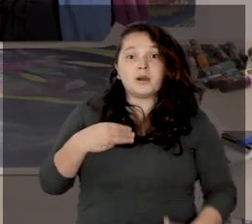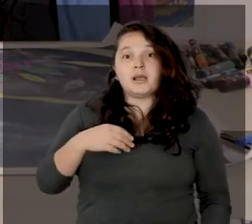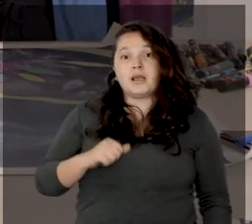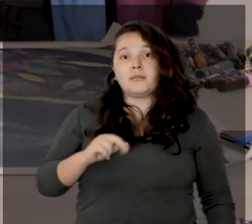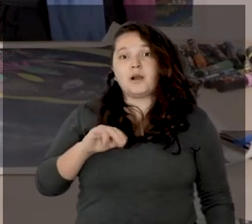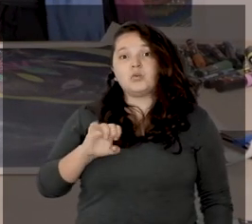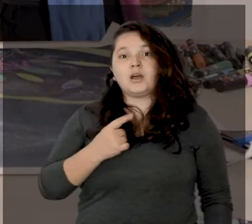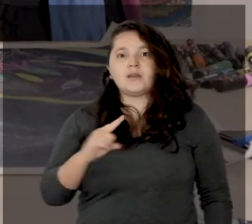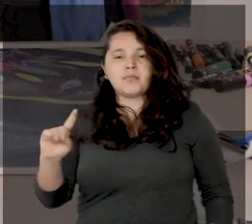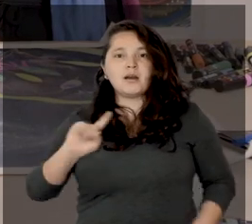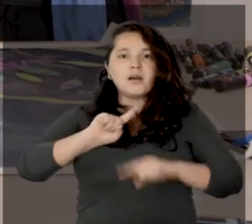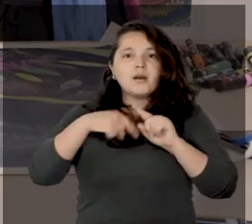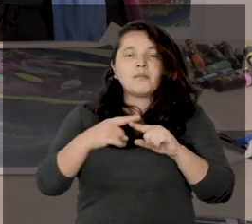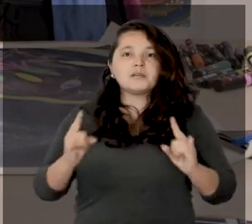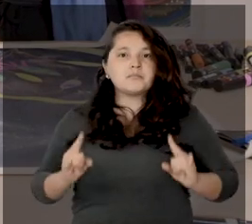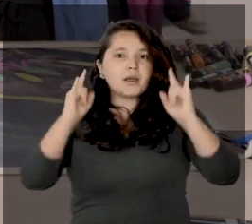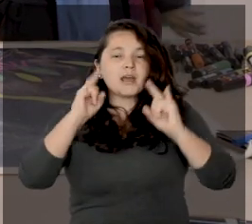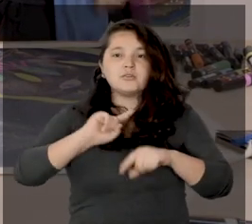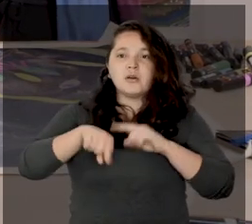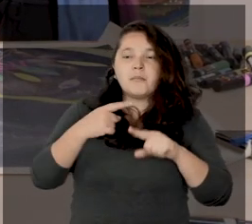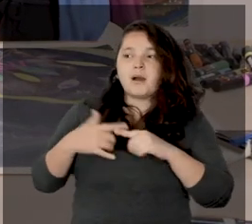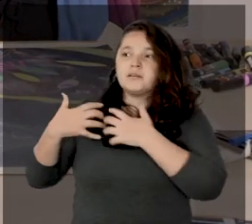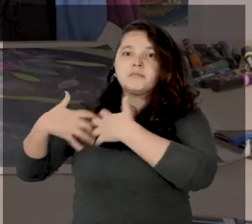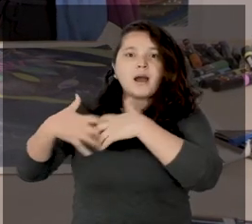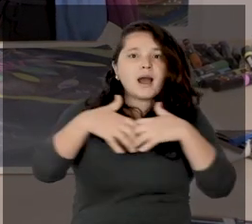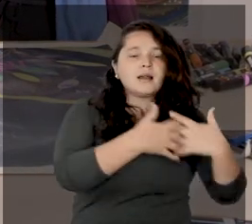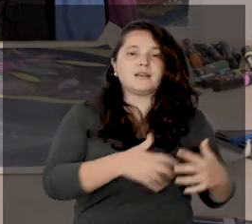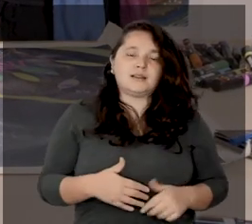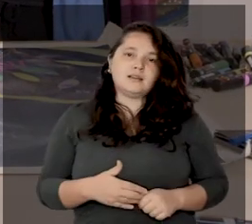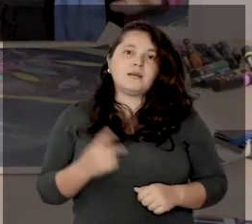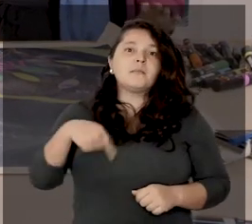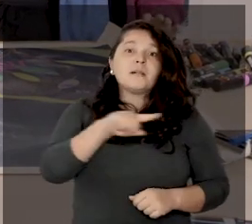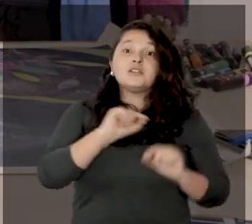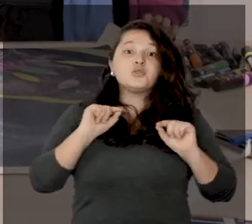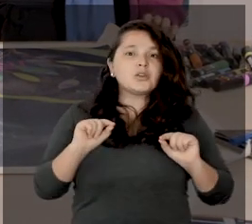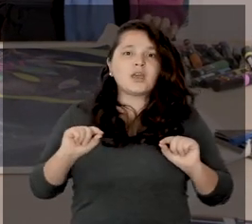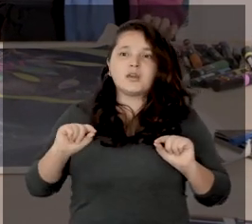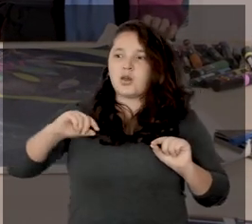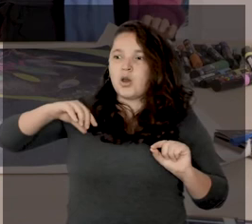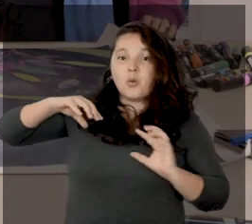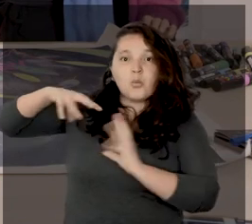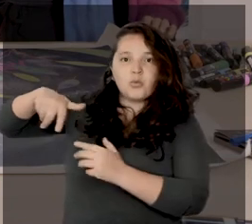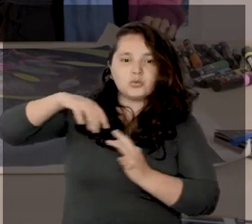esse prédio aqui, essa estrutura toda, todas essas máquinas que estão aqui ao nosso redor, para a gente, de fato,